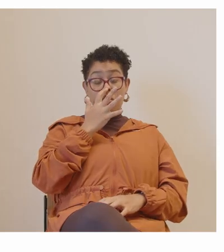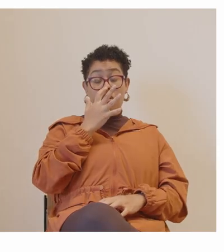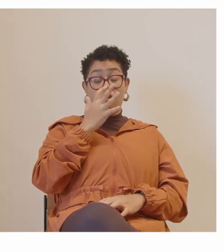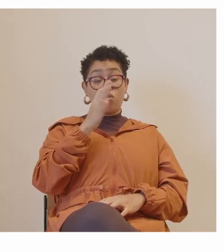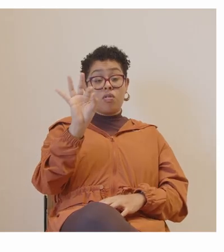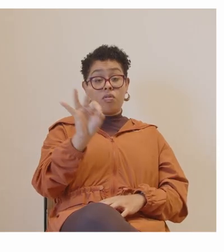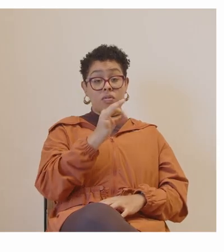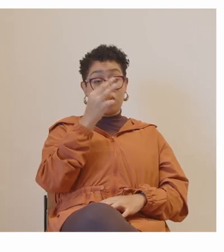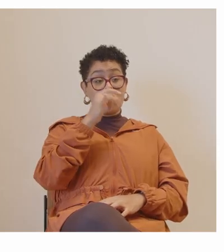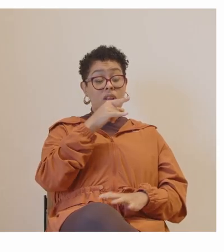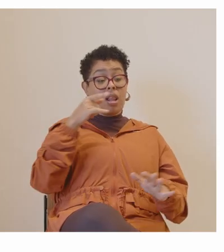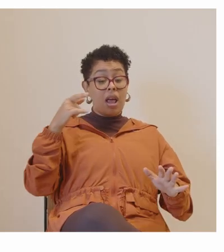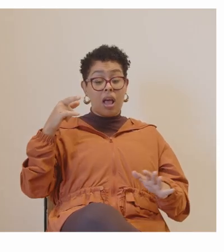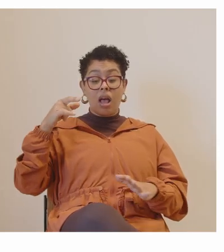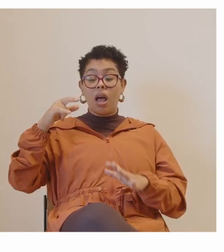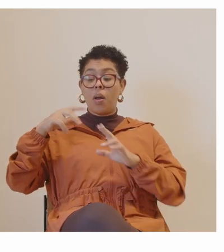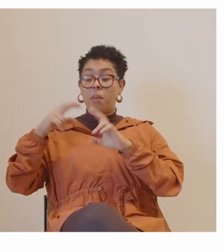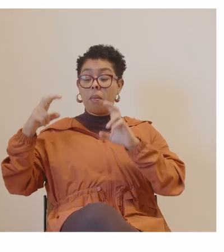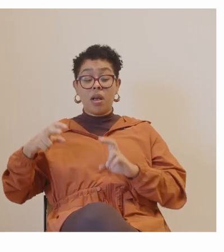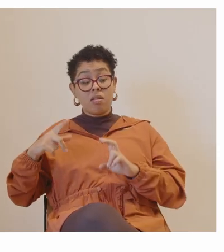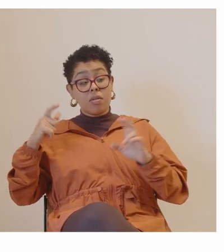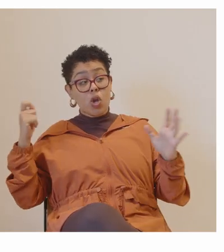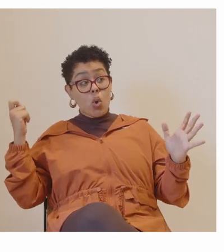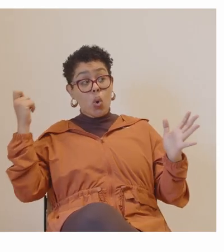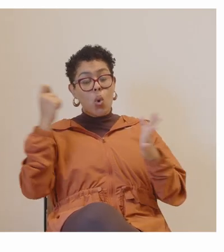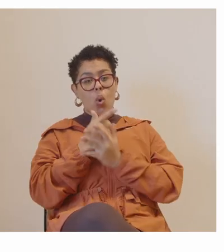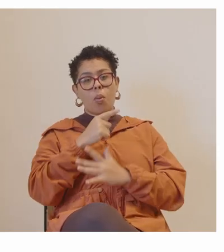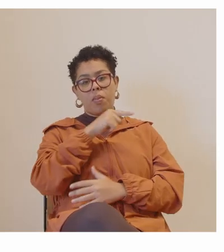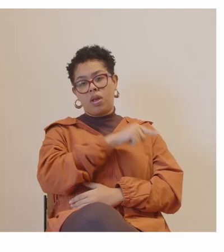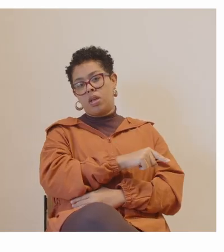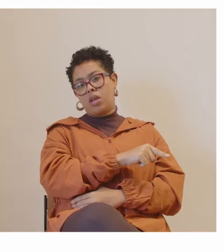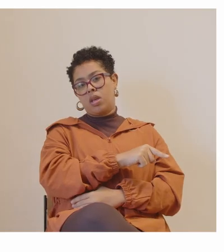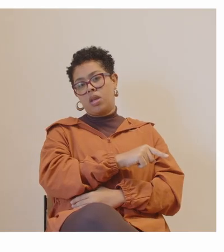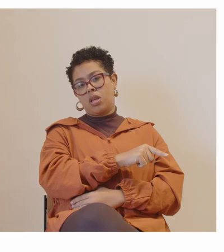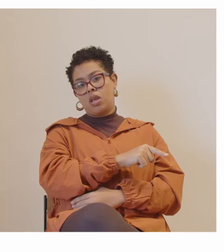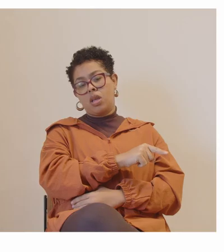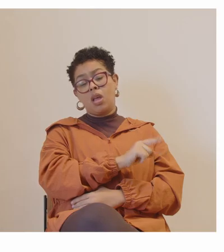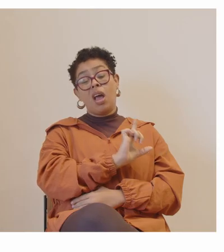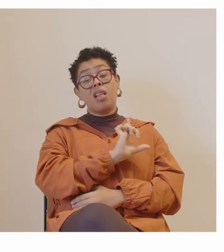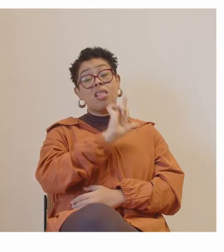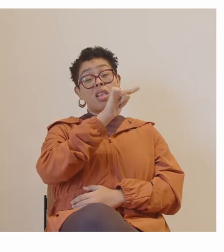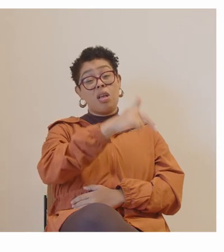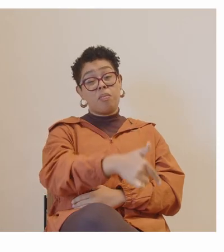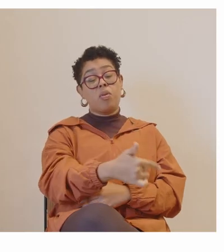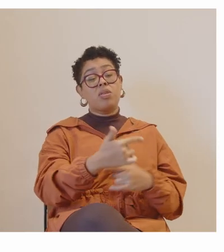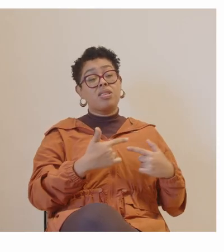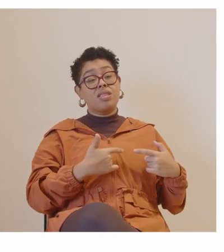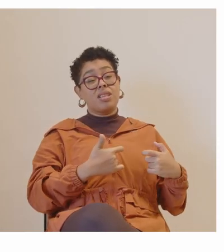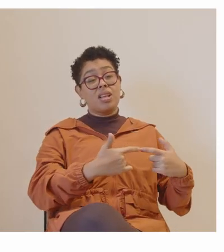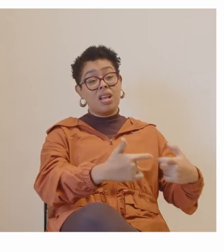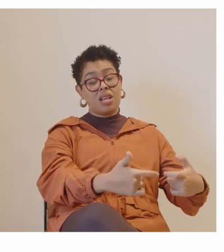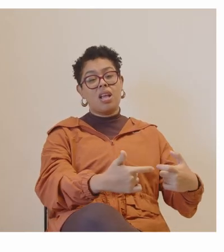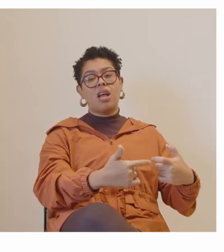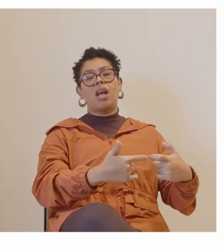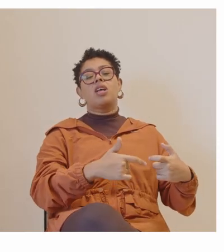é comprada para o MASP. Então, ela sai... Quer dizer, no segundo pós-guerra, em que a gente tem um grande boom de